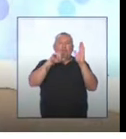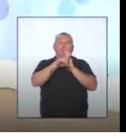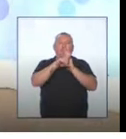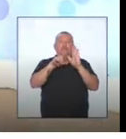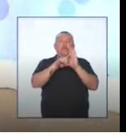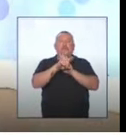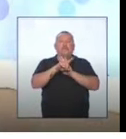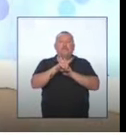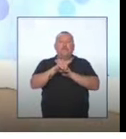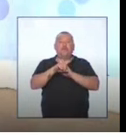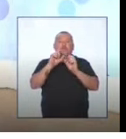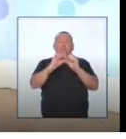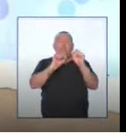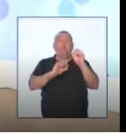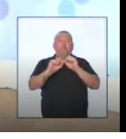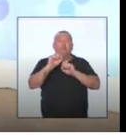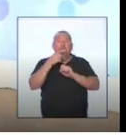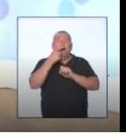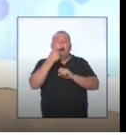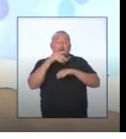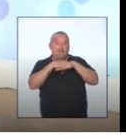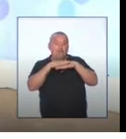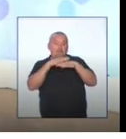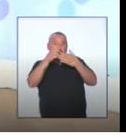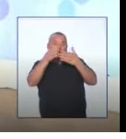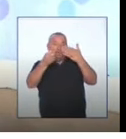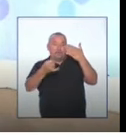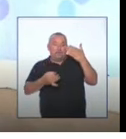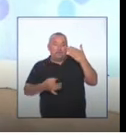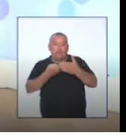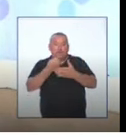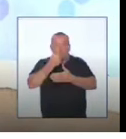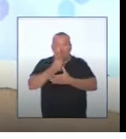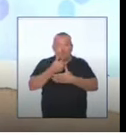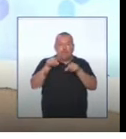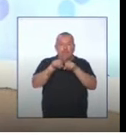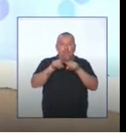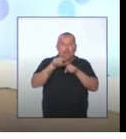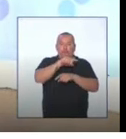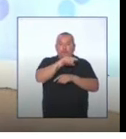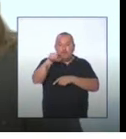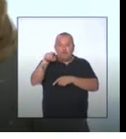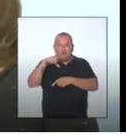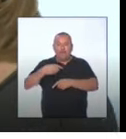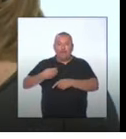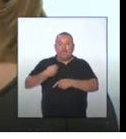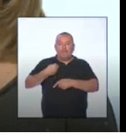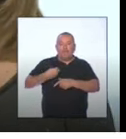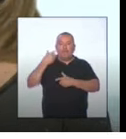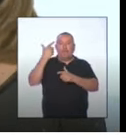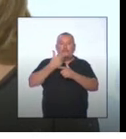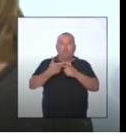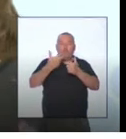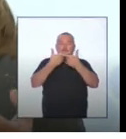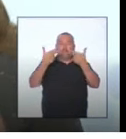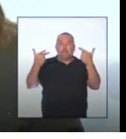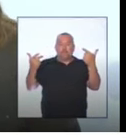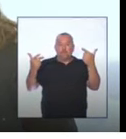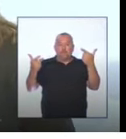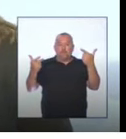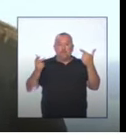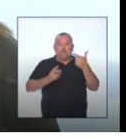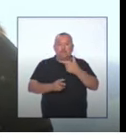nós interagimos, falando bastante, e foi muito bom ouvir o que, que vocês já vivenciaram sobre essas questões. Vamos